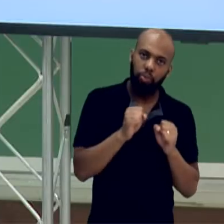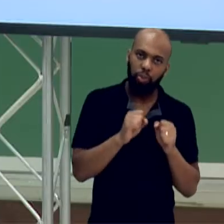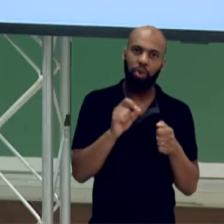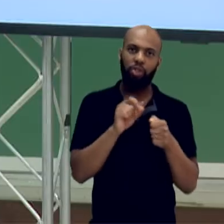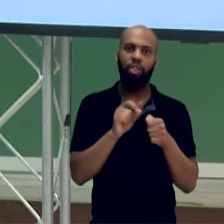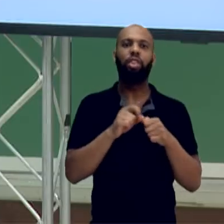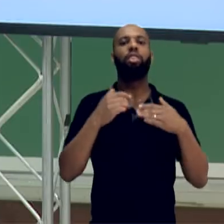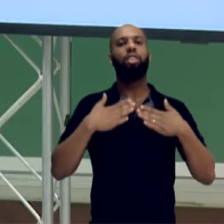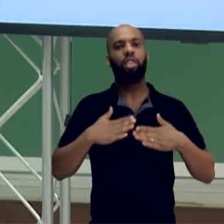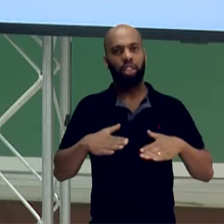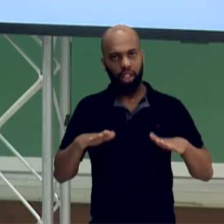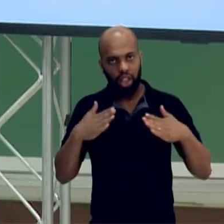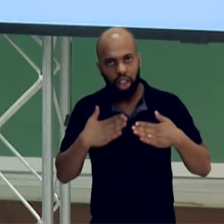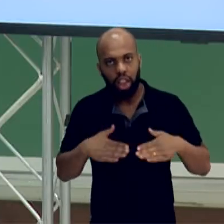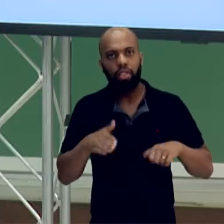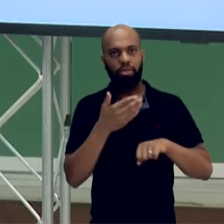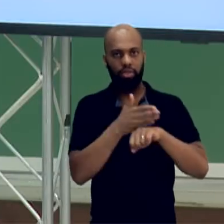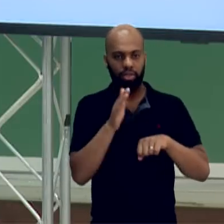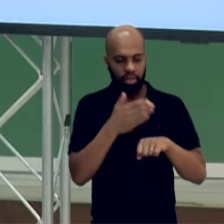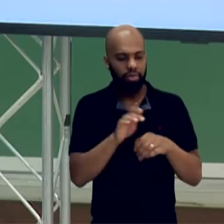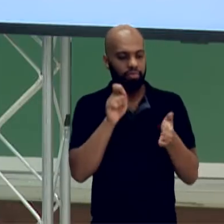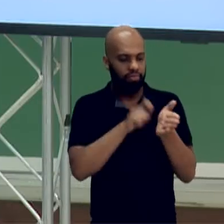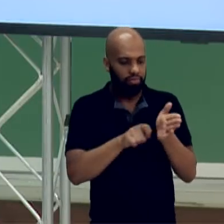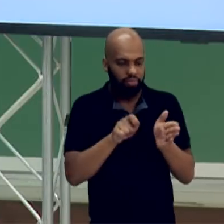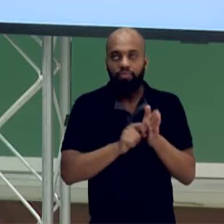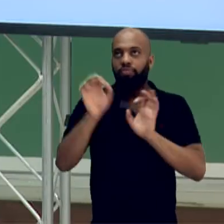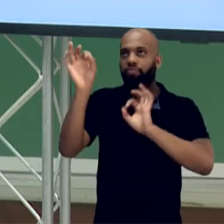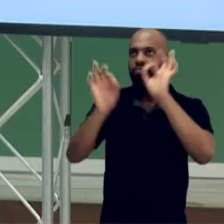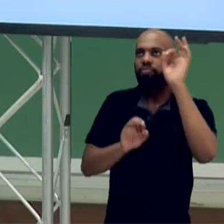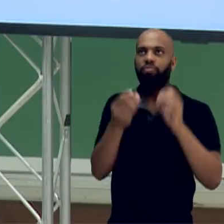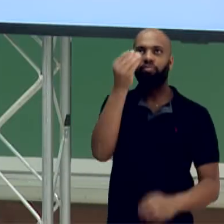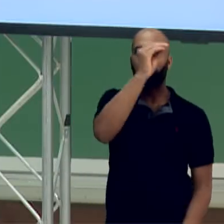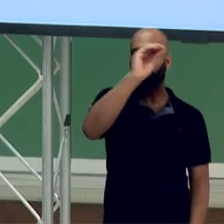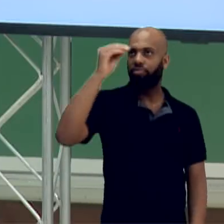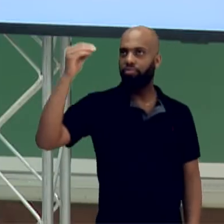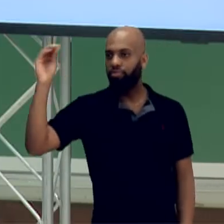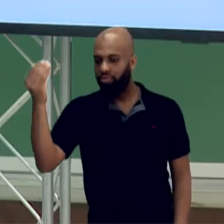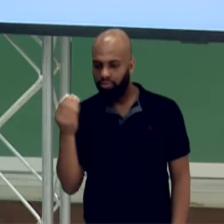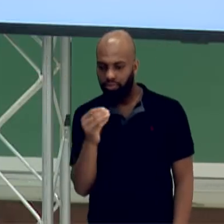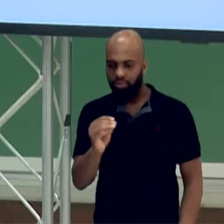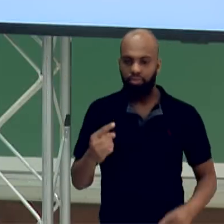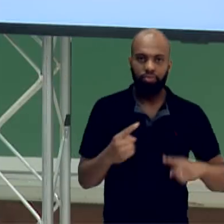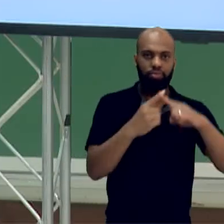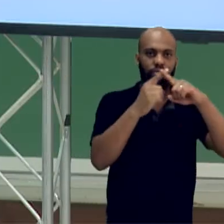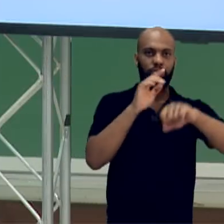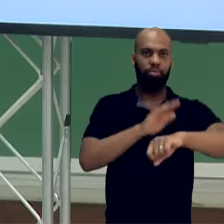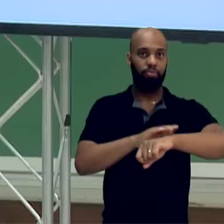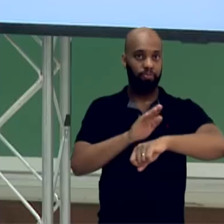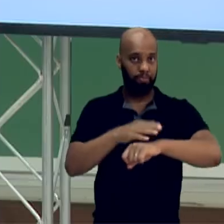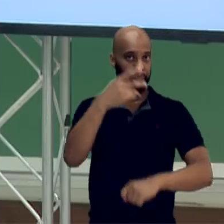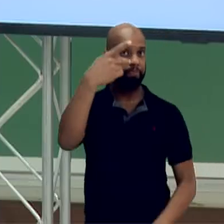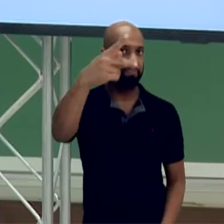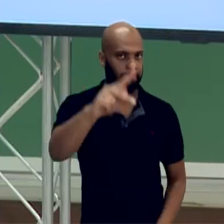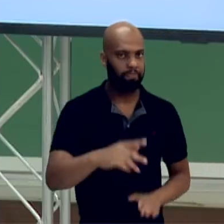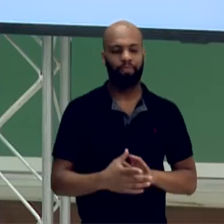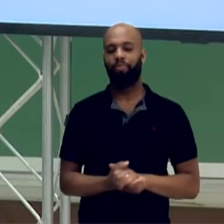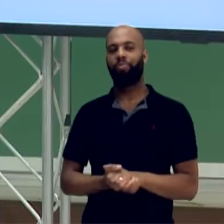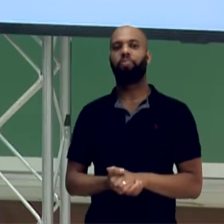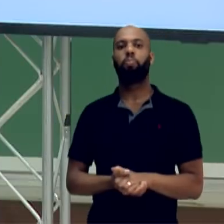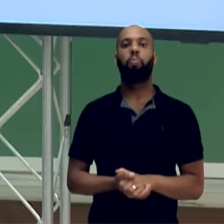fazer bem tranquilamente, multiplicando todos os fatores no seu tempo,